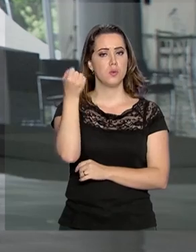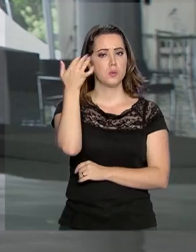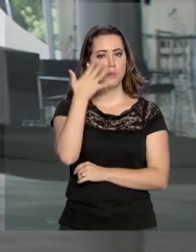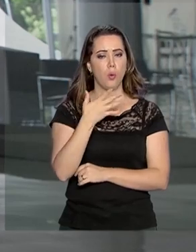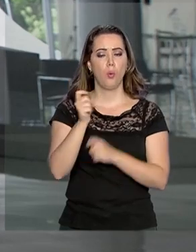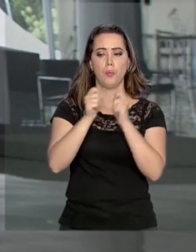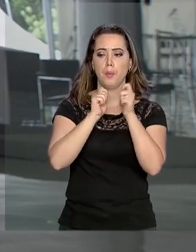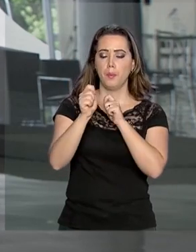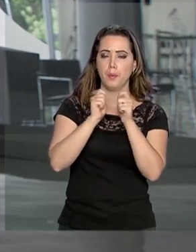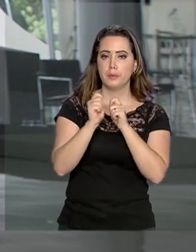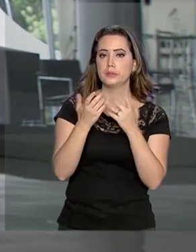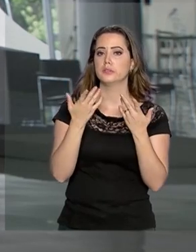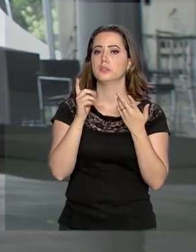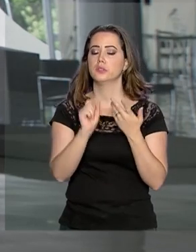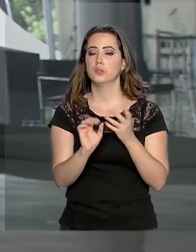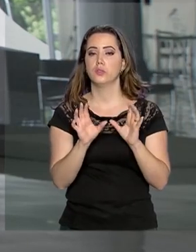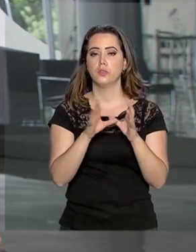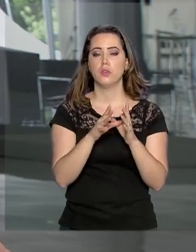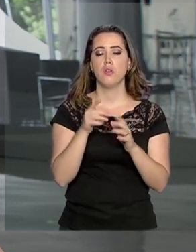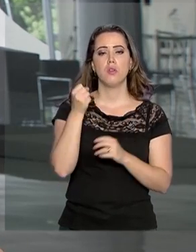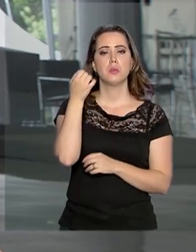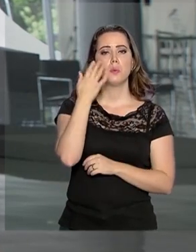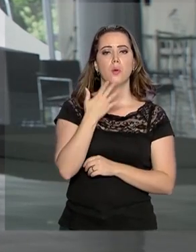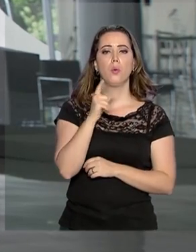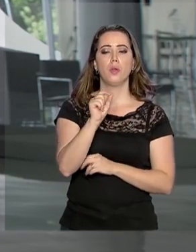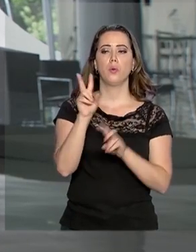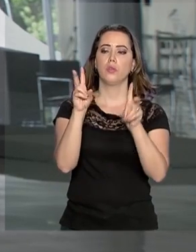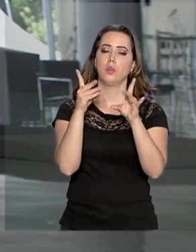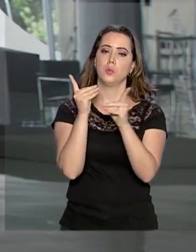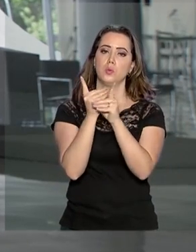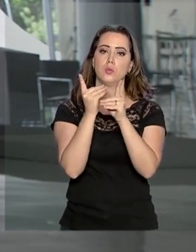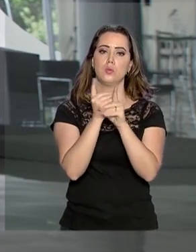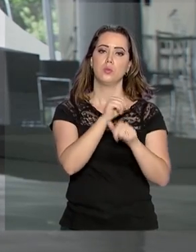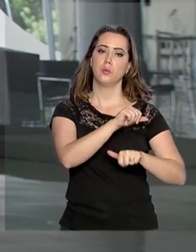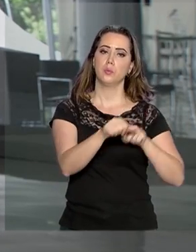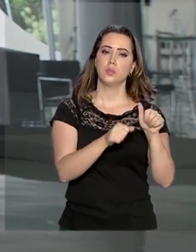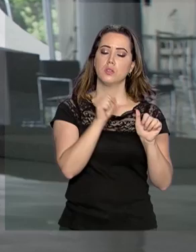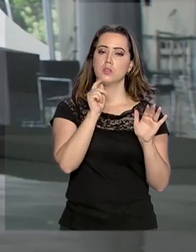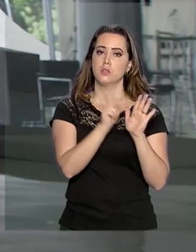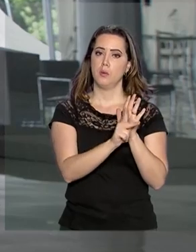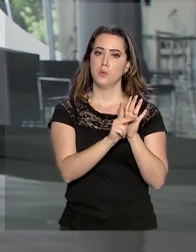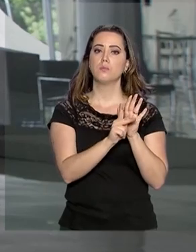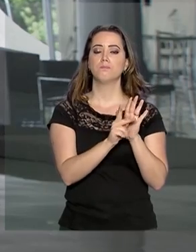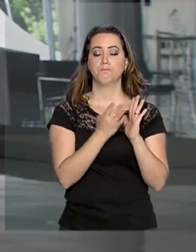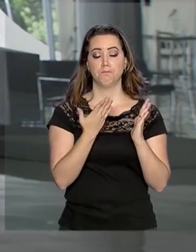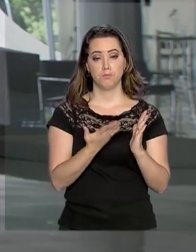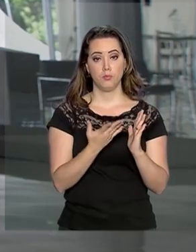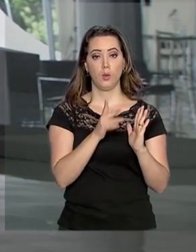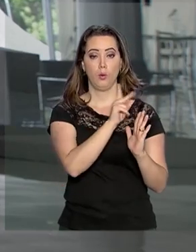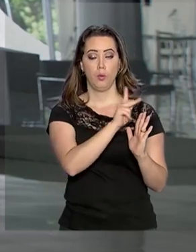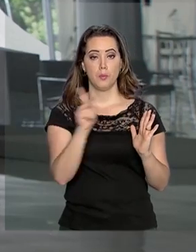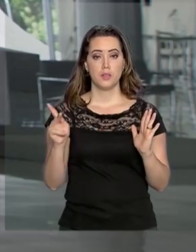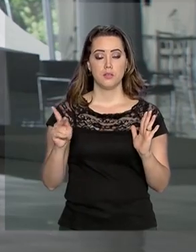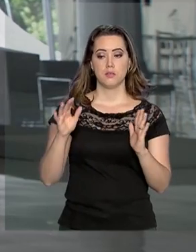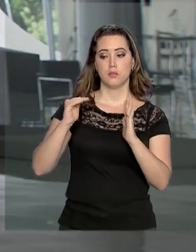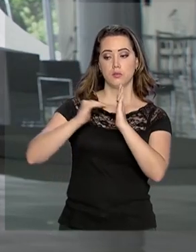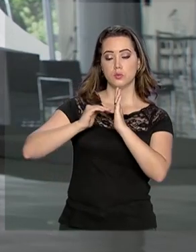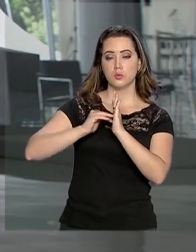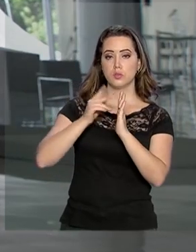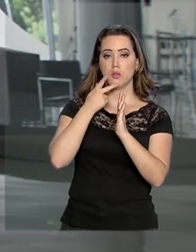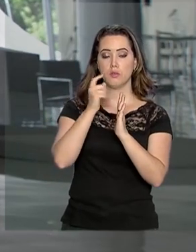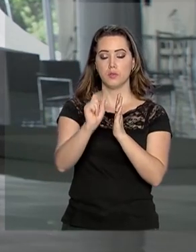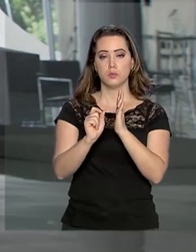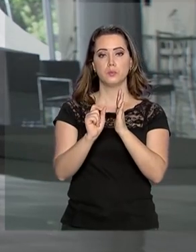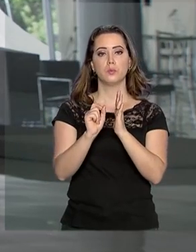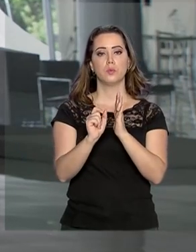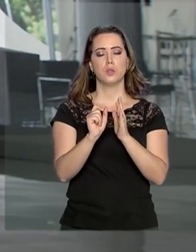os jornalistas lá no Alvorada e falou sobre o tema do encontro que foi a reforma da previdência de acordo com o presidente do senado ele